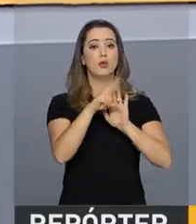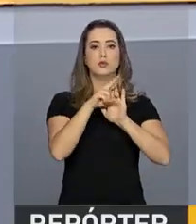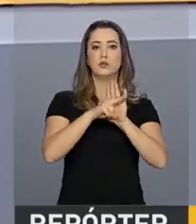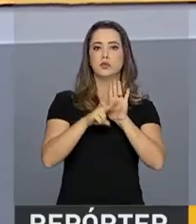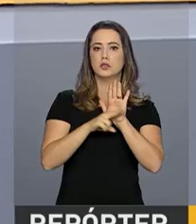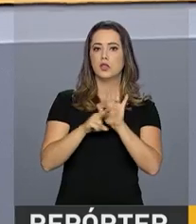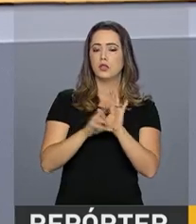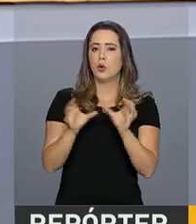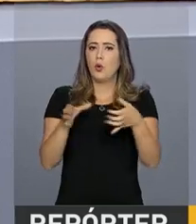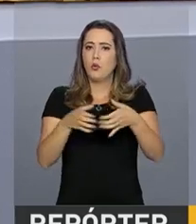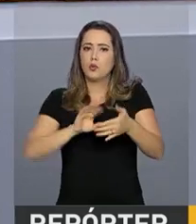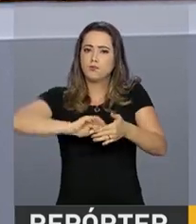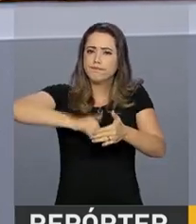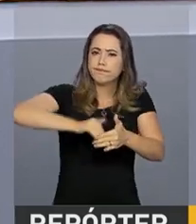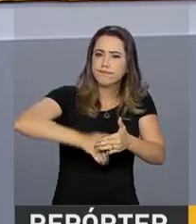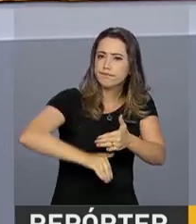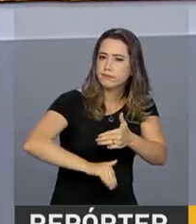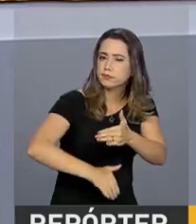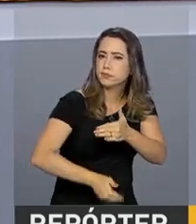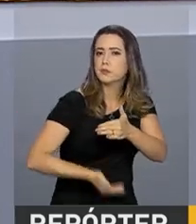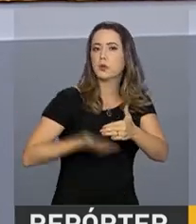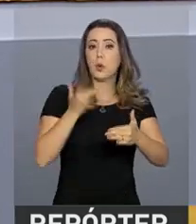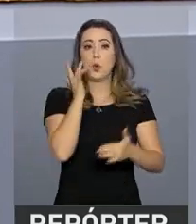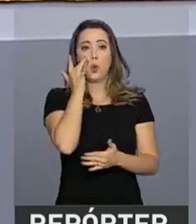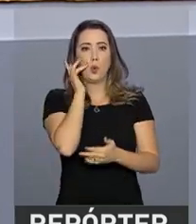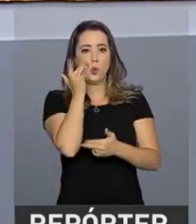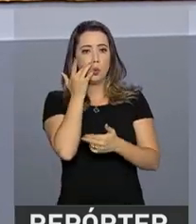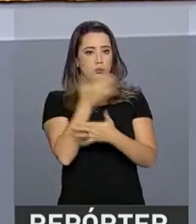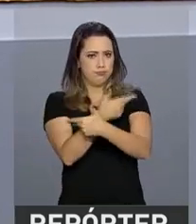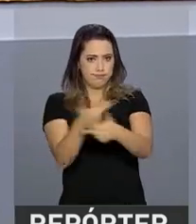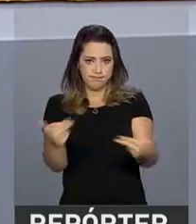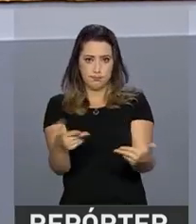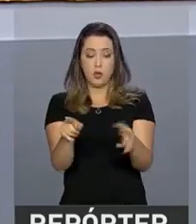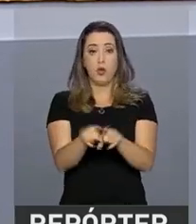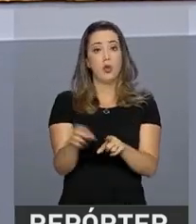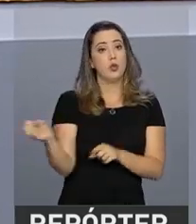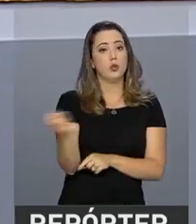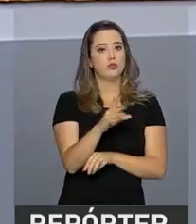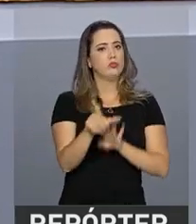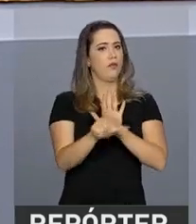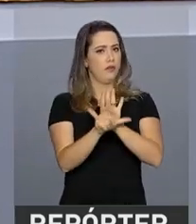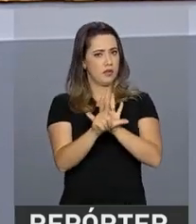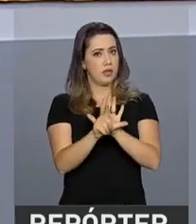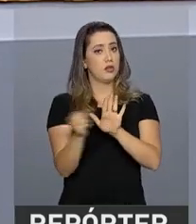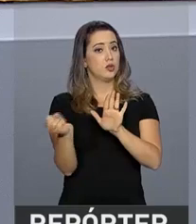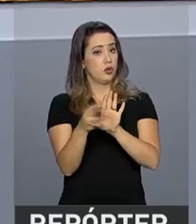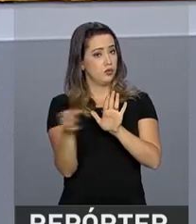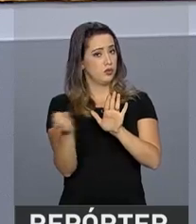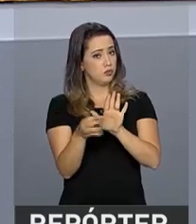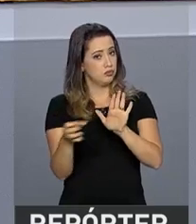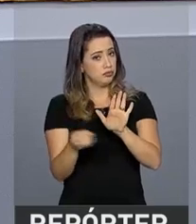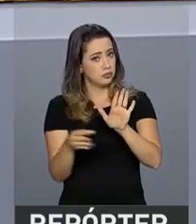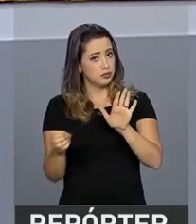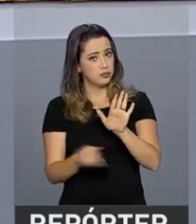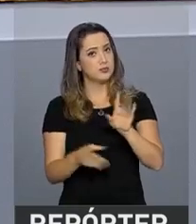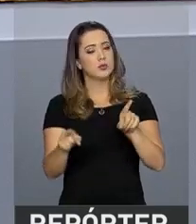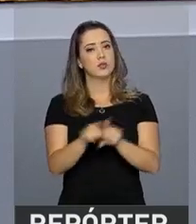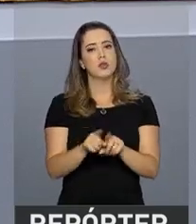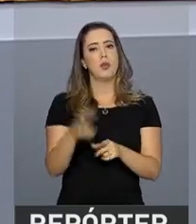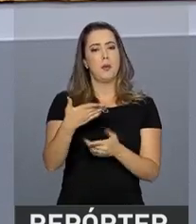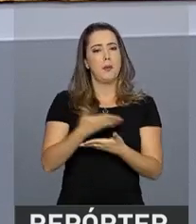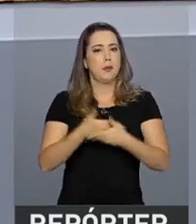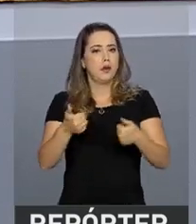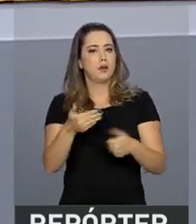setor de mineração a lei sancionada pelo presidente michel temer modernizar o setor e de acordo com o governo torna o país mais